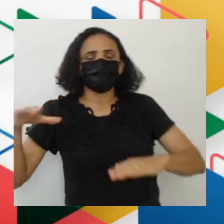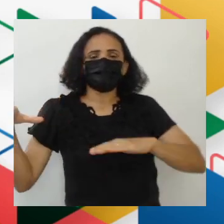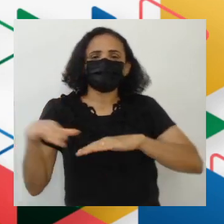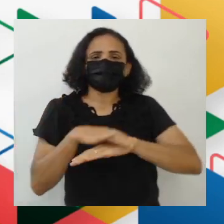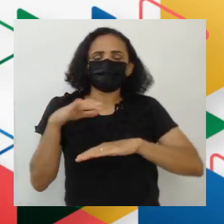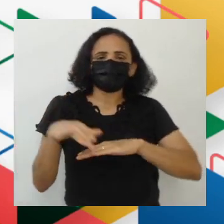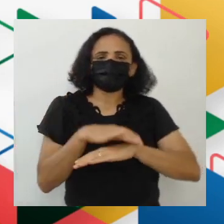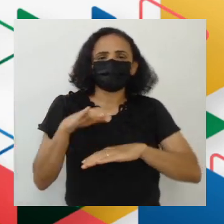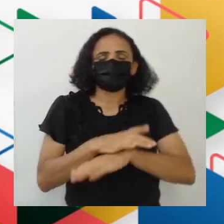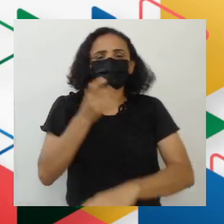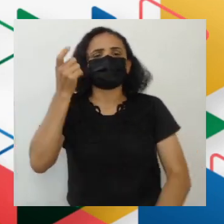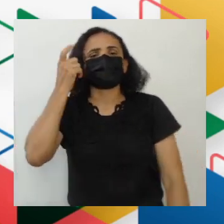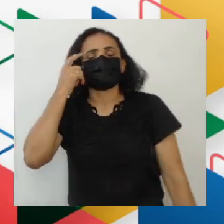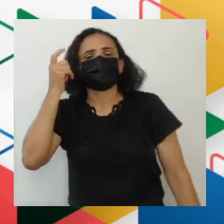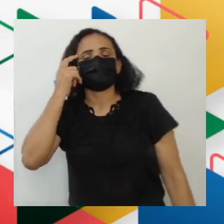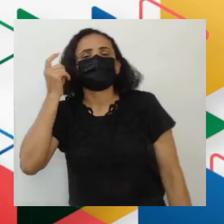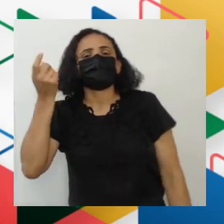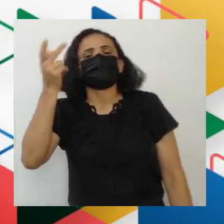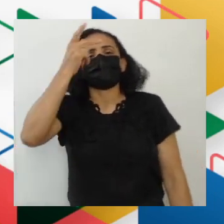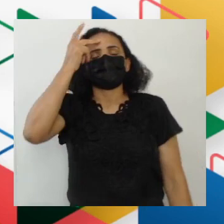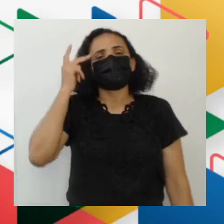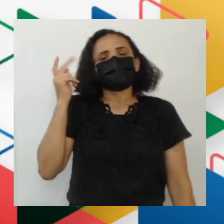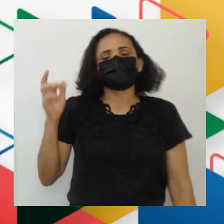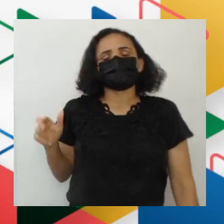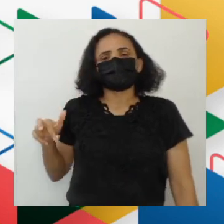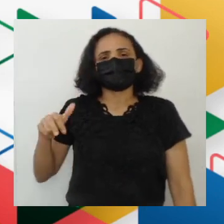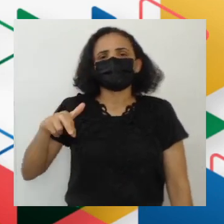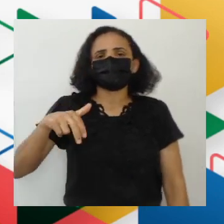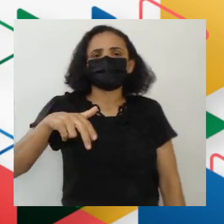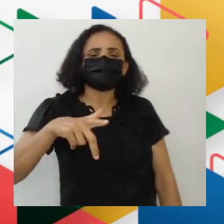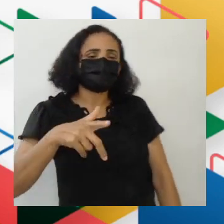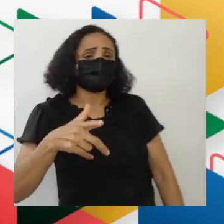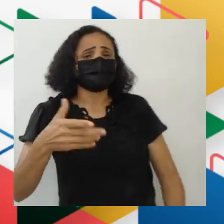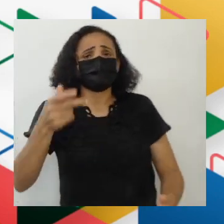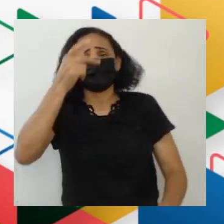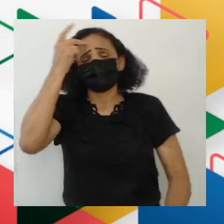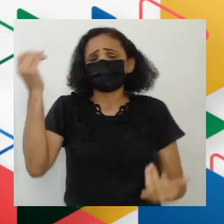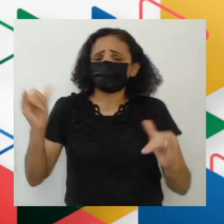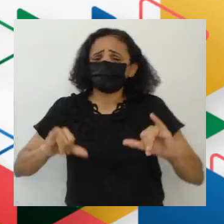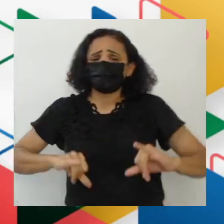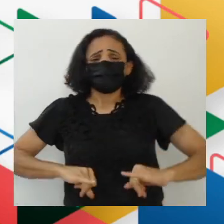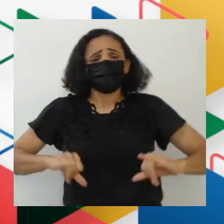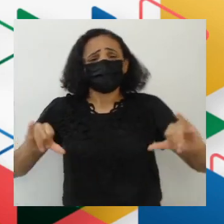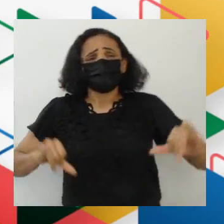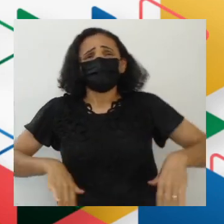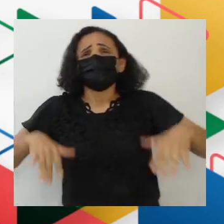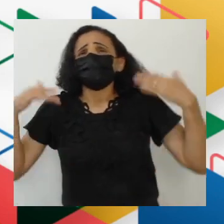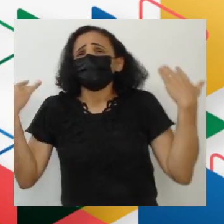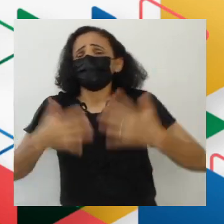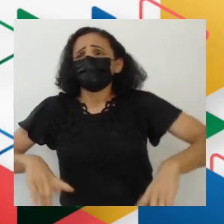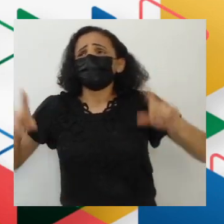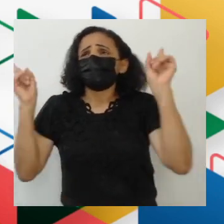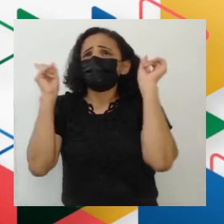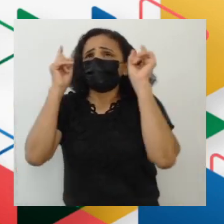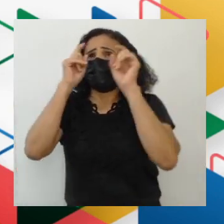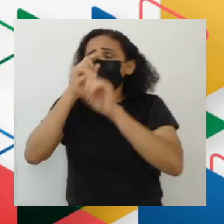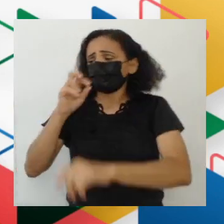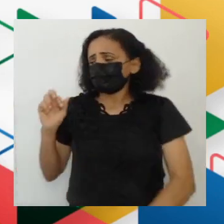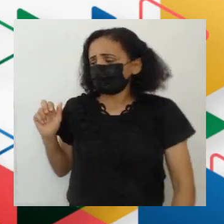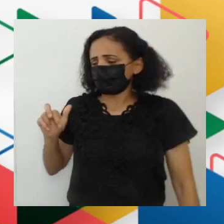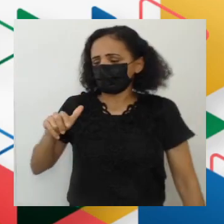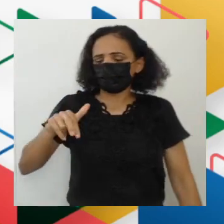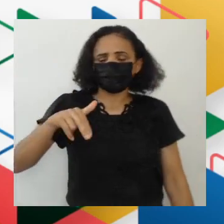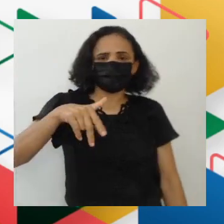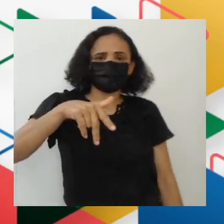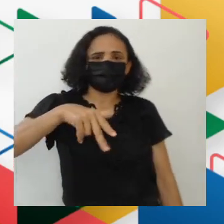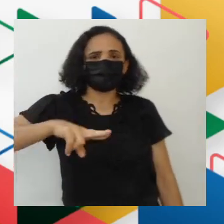está dando a ideia de alguém que andou muito, né? Que é alguém que sofreu muito, alguém que se deslocou muito. Então, ele